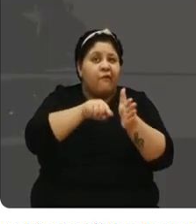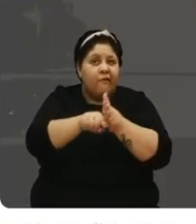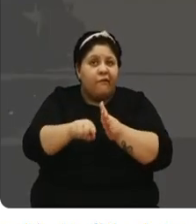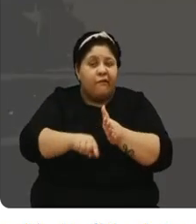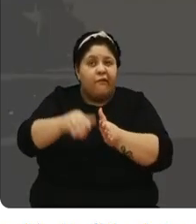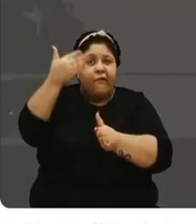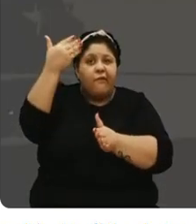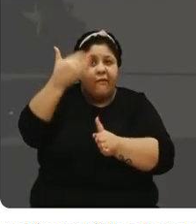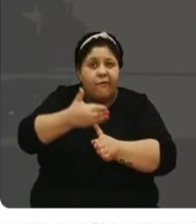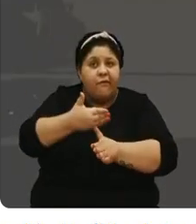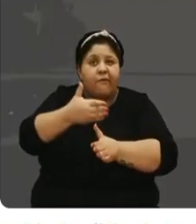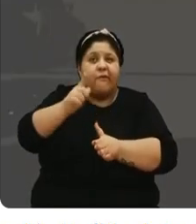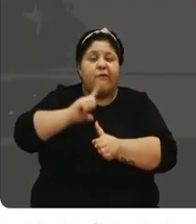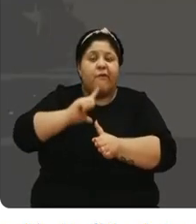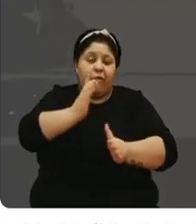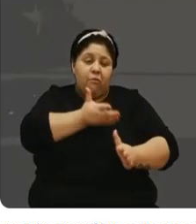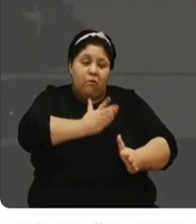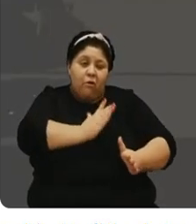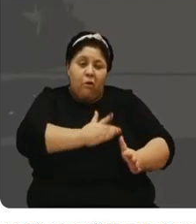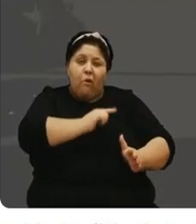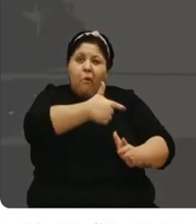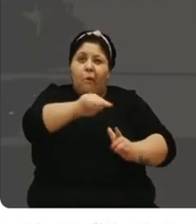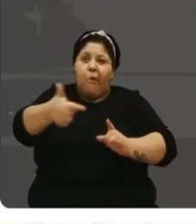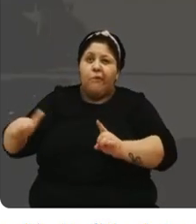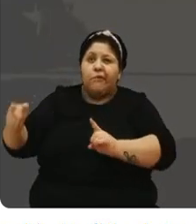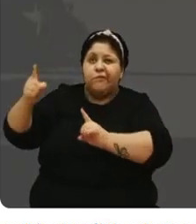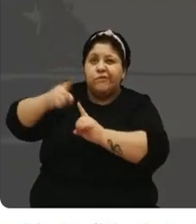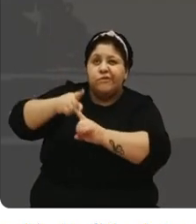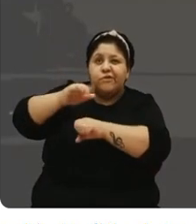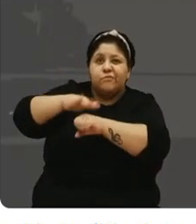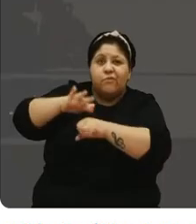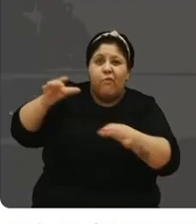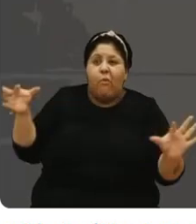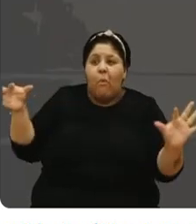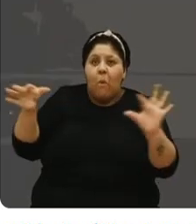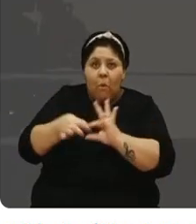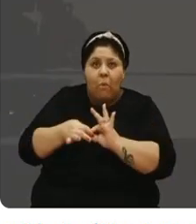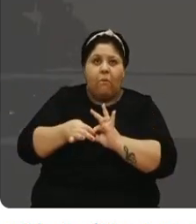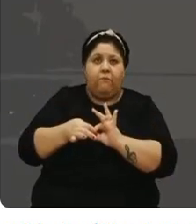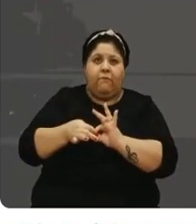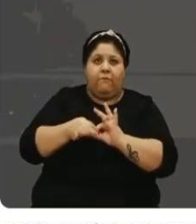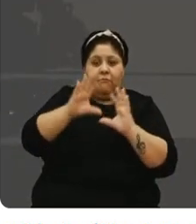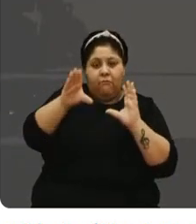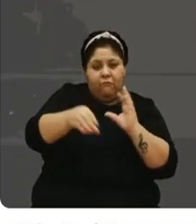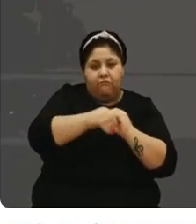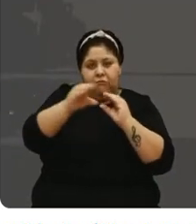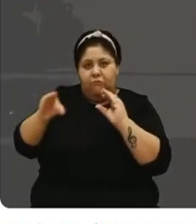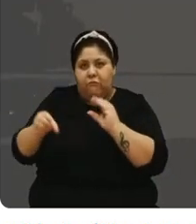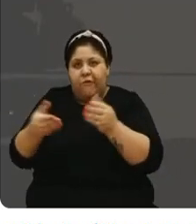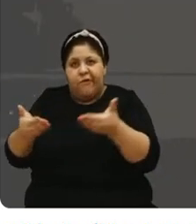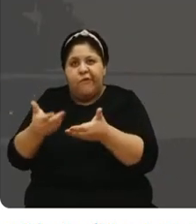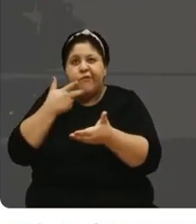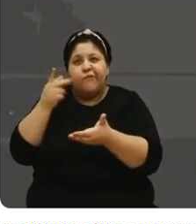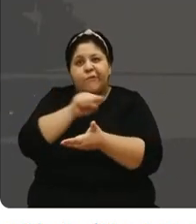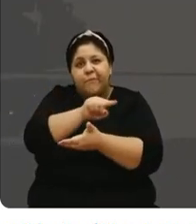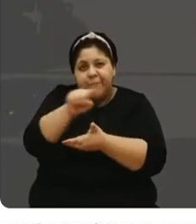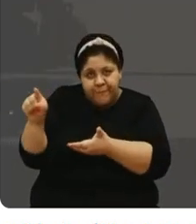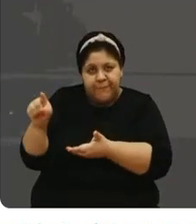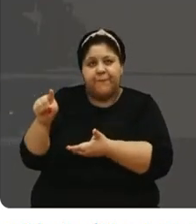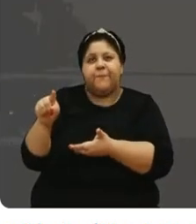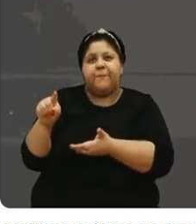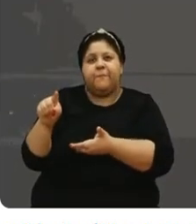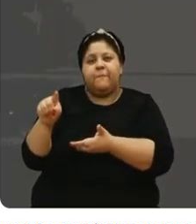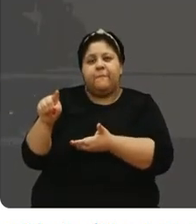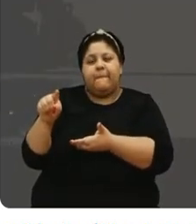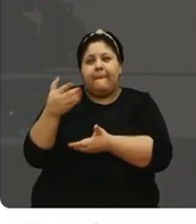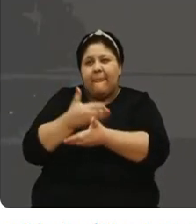foi tromboembolismo, miocardite, lesão neuronal por Spike. É essa fala que eu quero te dizer.